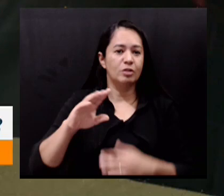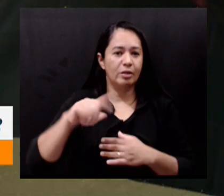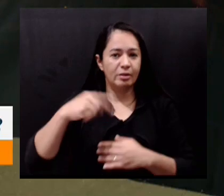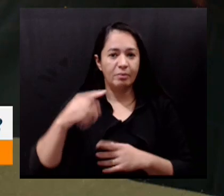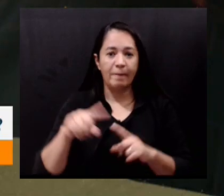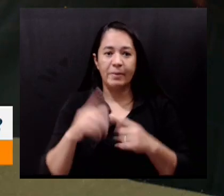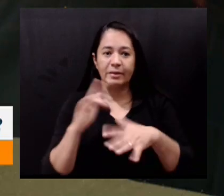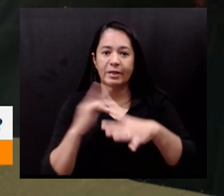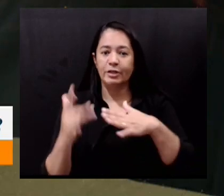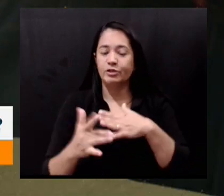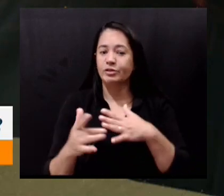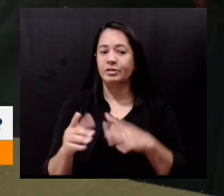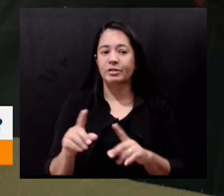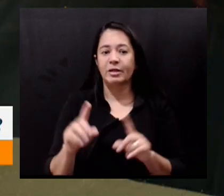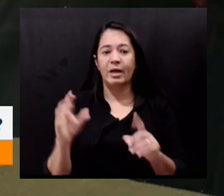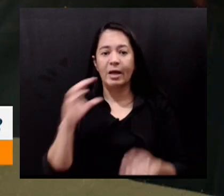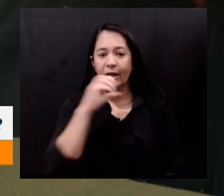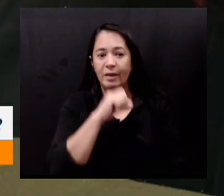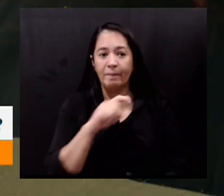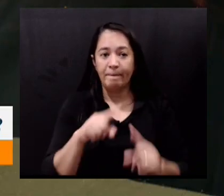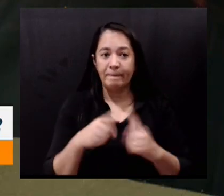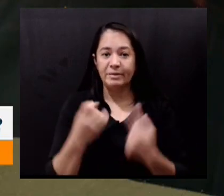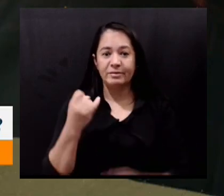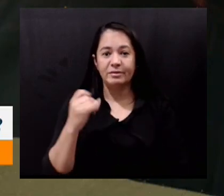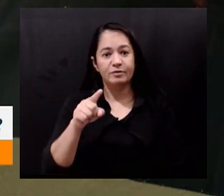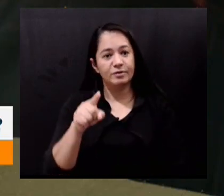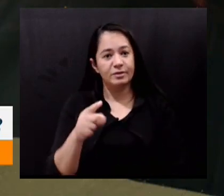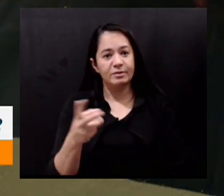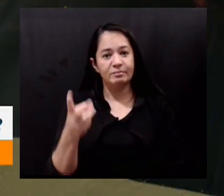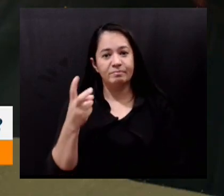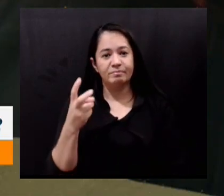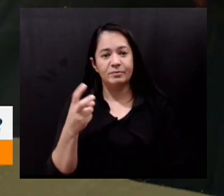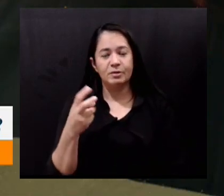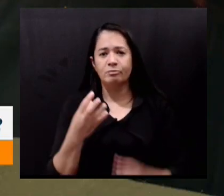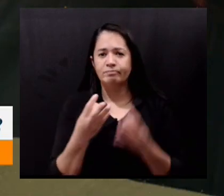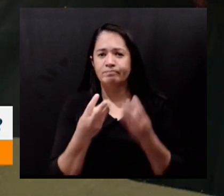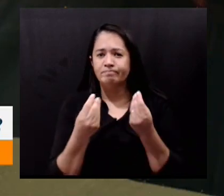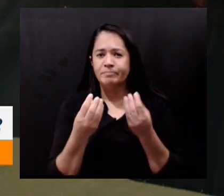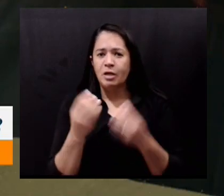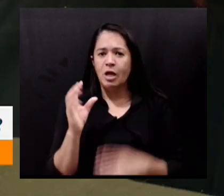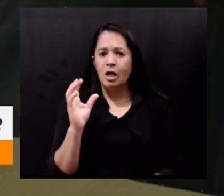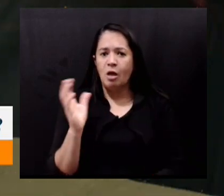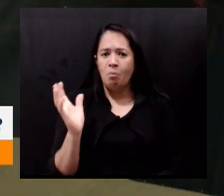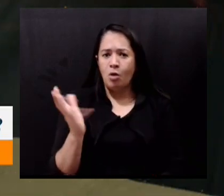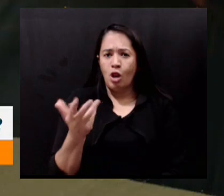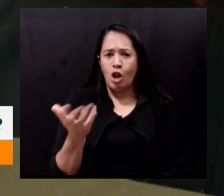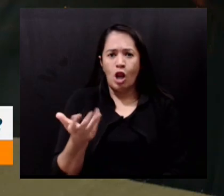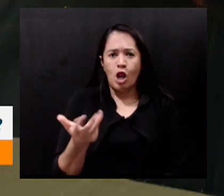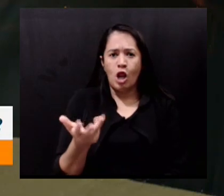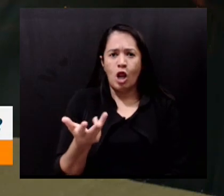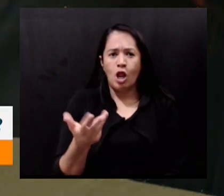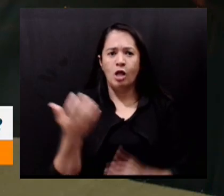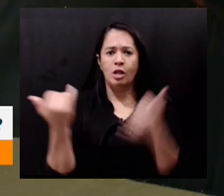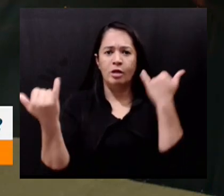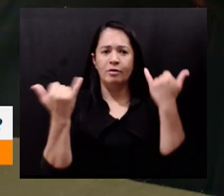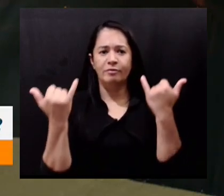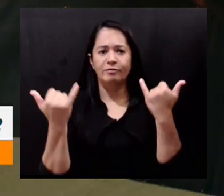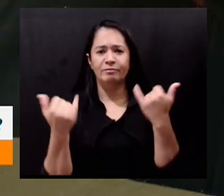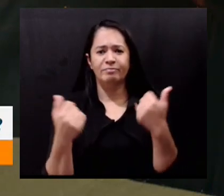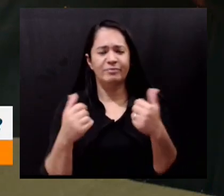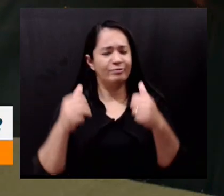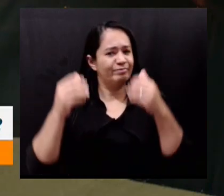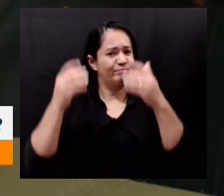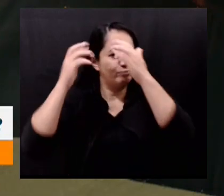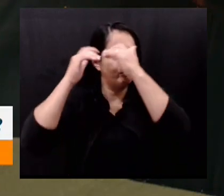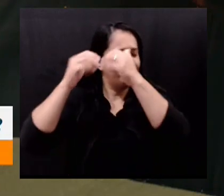que se você analisar, tanta velocidade na informação não faz bem para o cérebro não, não faz